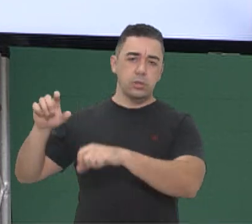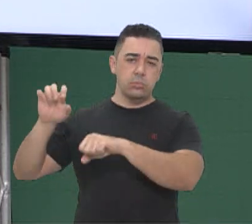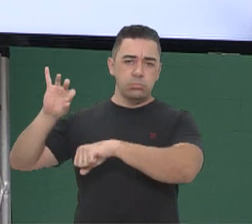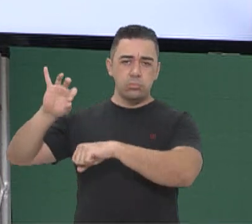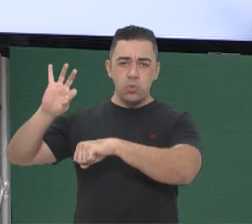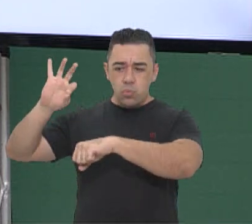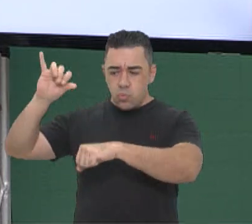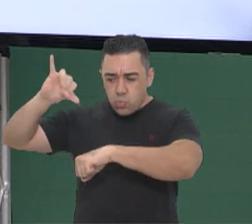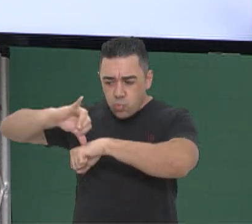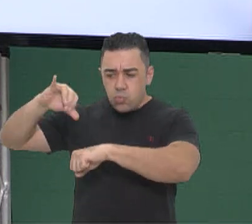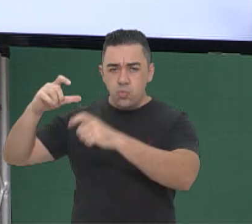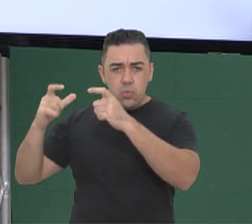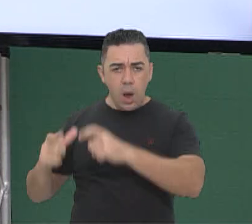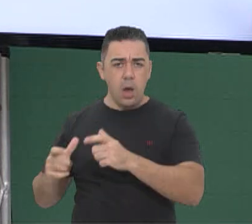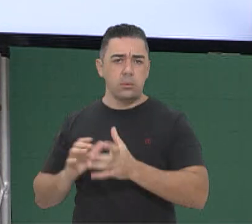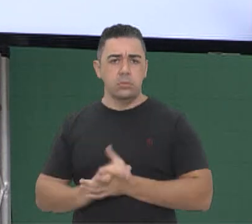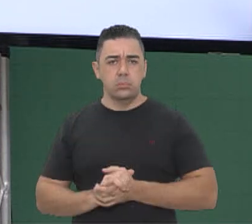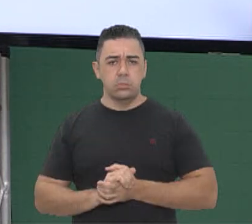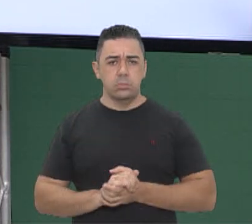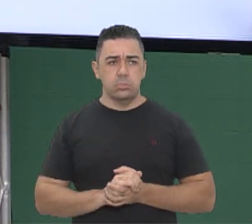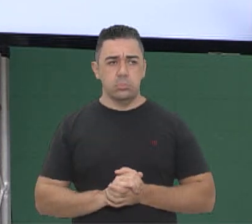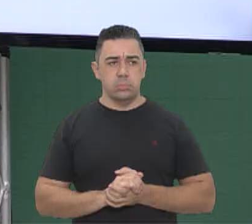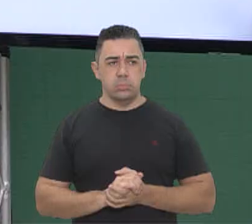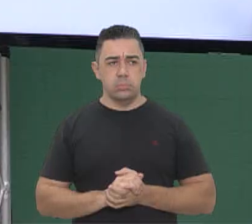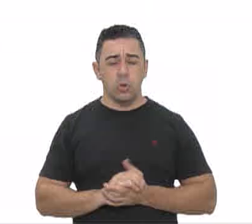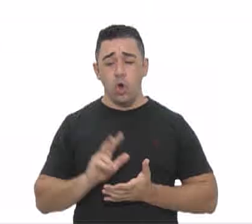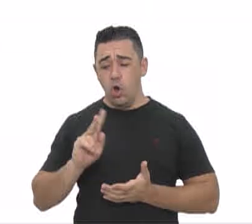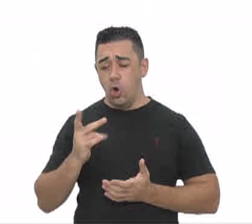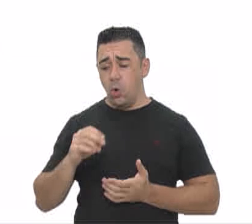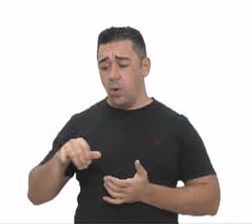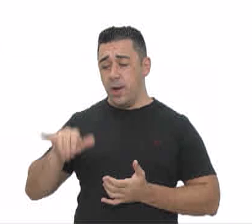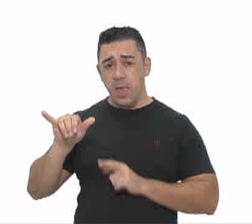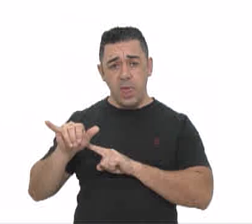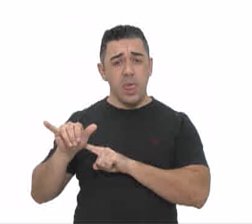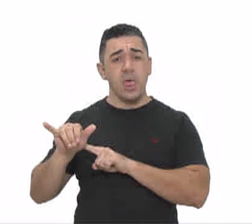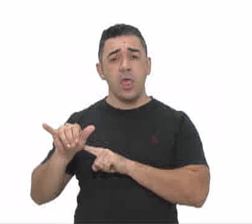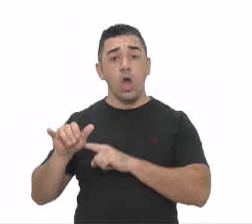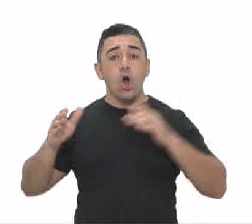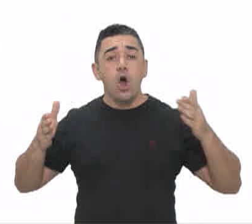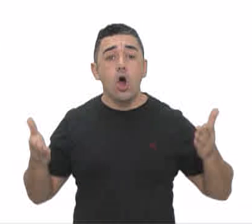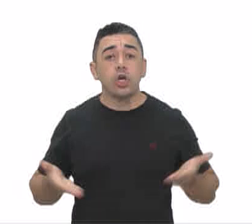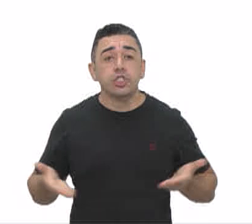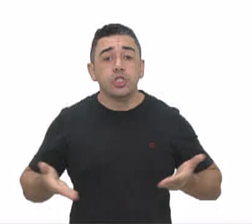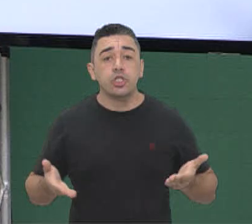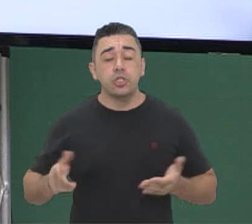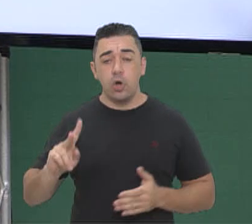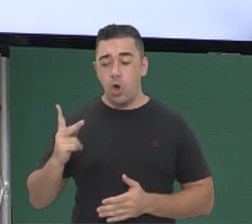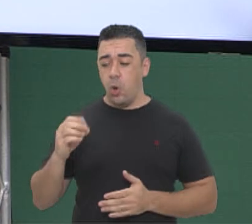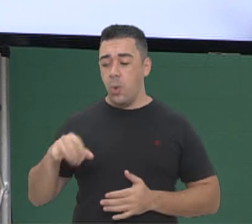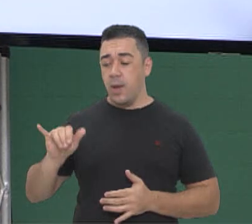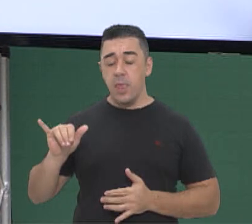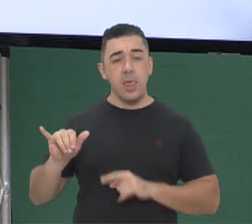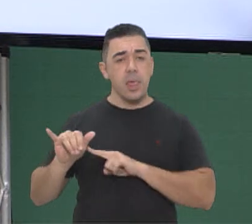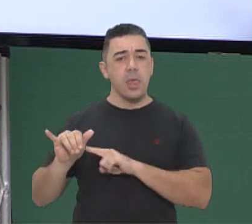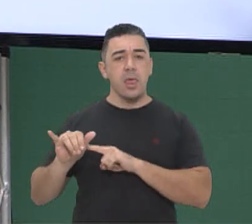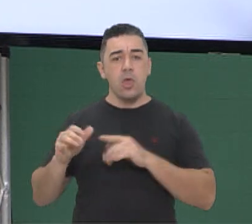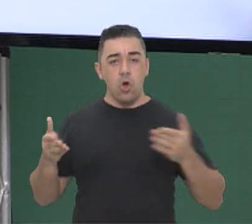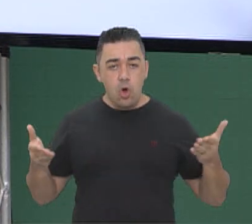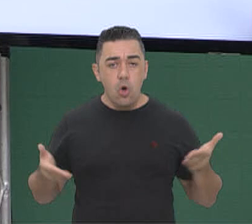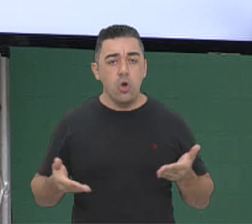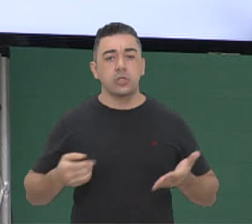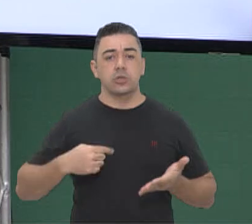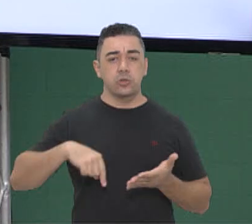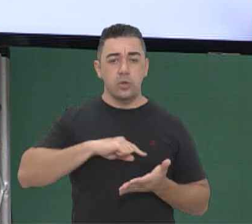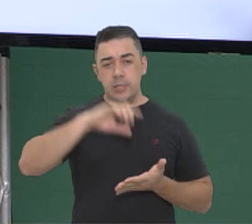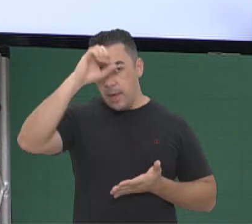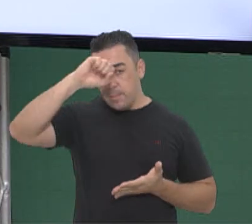ubicado, localizado. Hoy, um advérbio de tempo. O dia de hoje, hoy. Hoy estamos